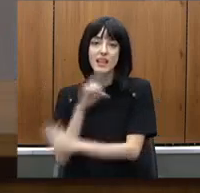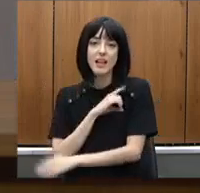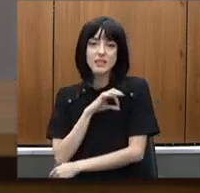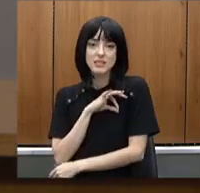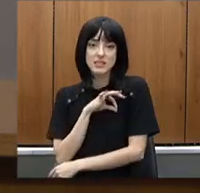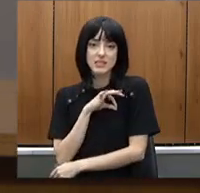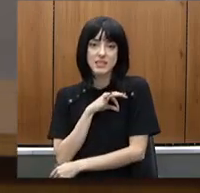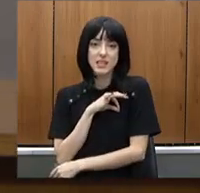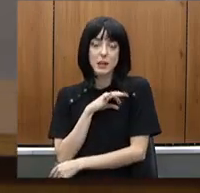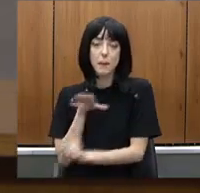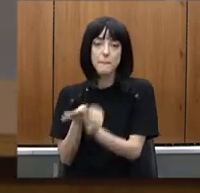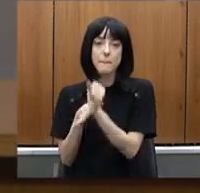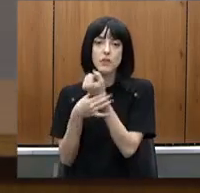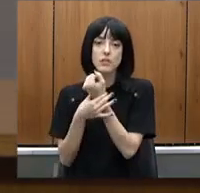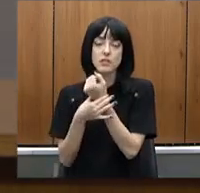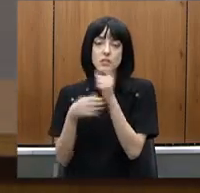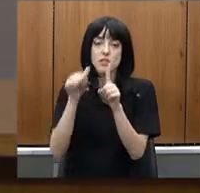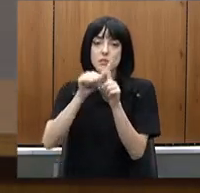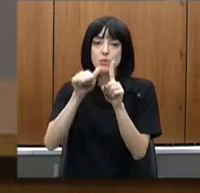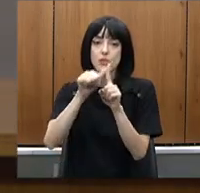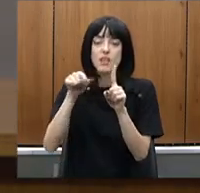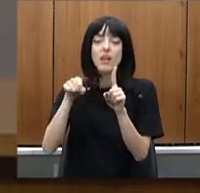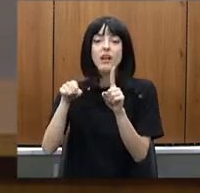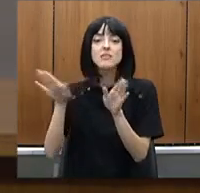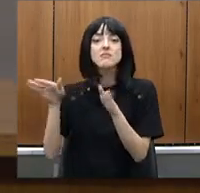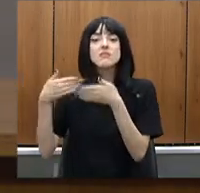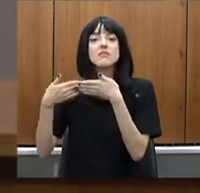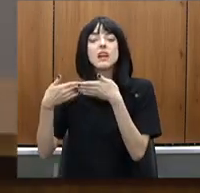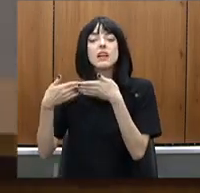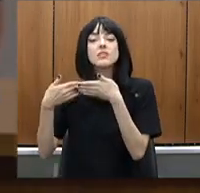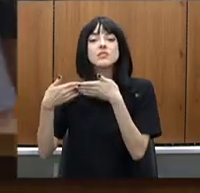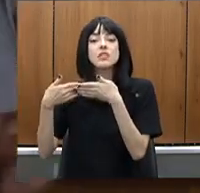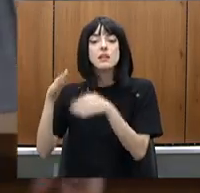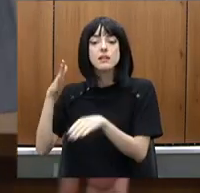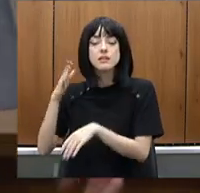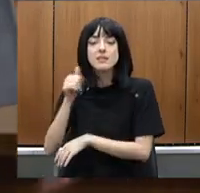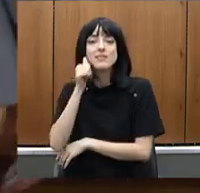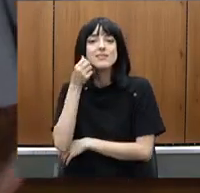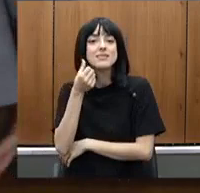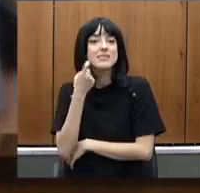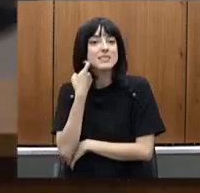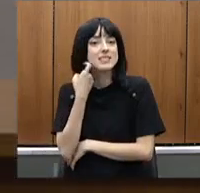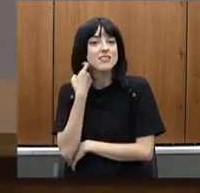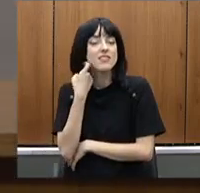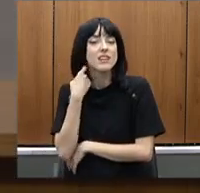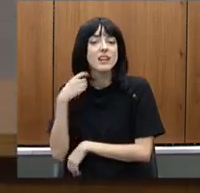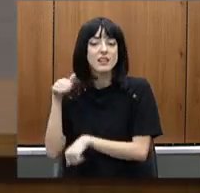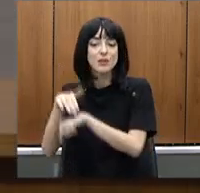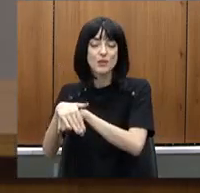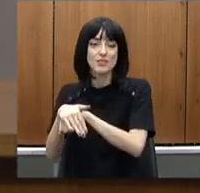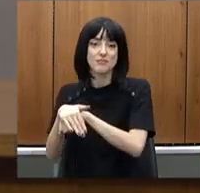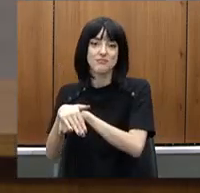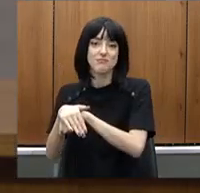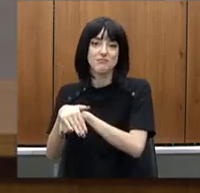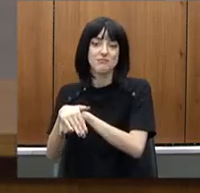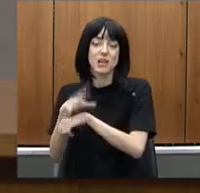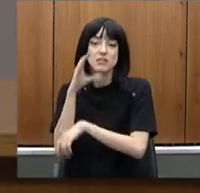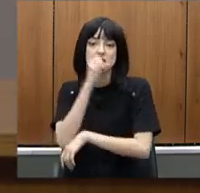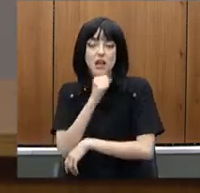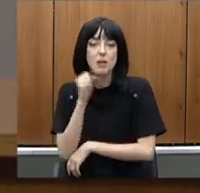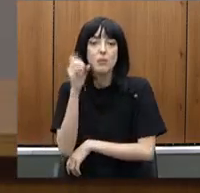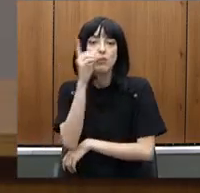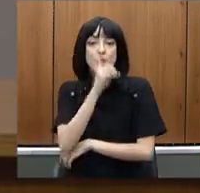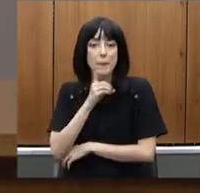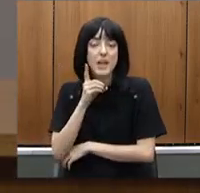O que que a polícia faz com essa mulher vítima de violência violência doméstica